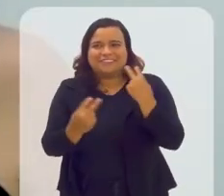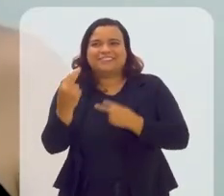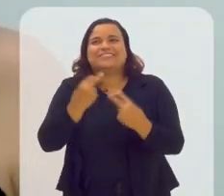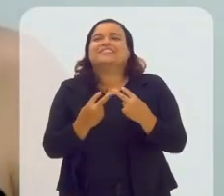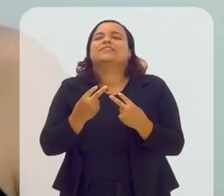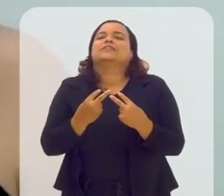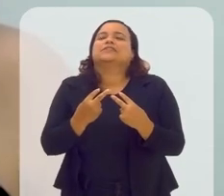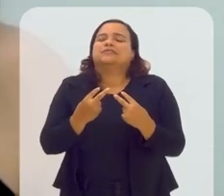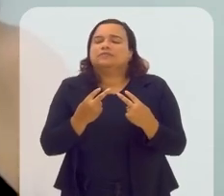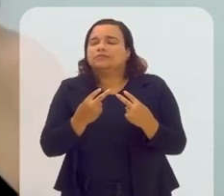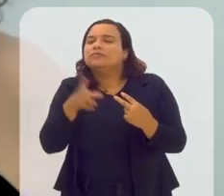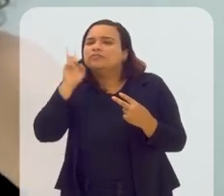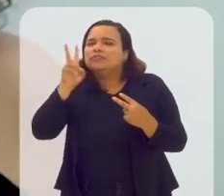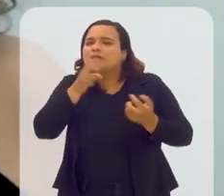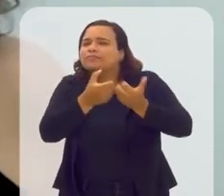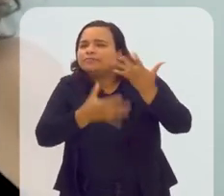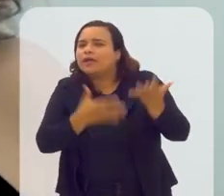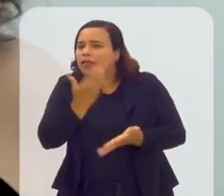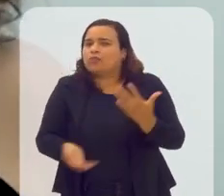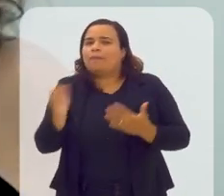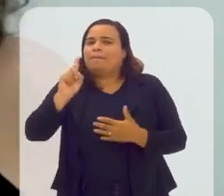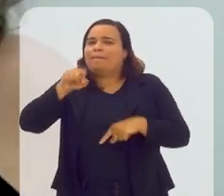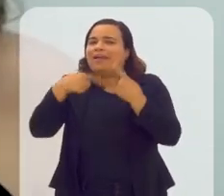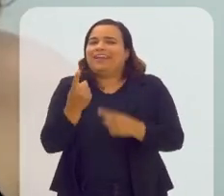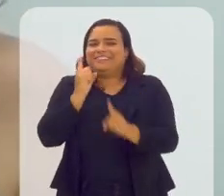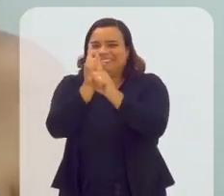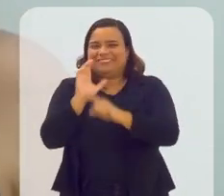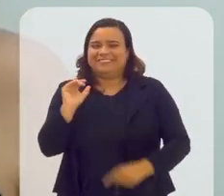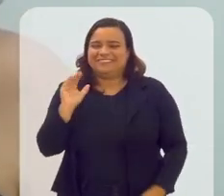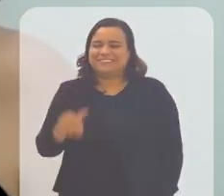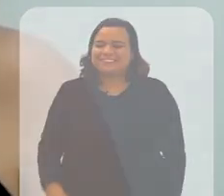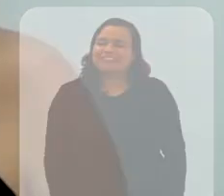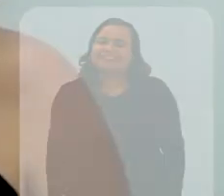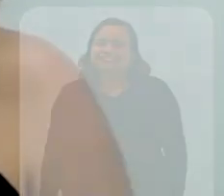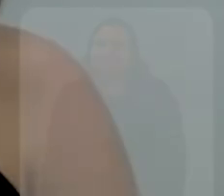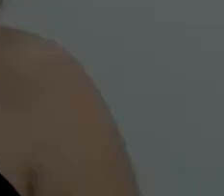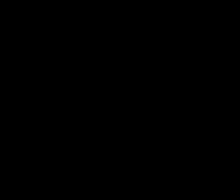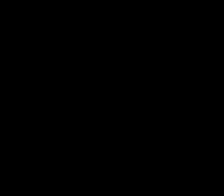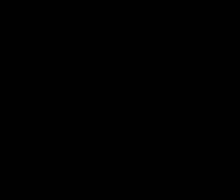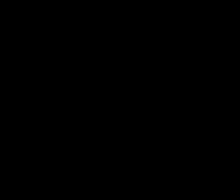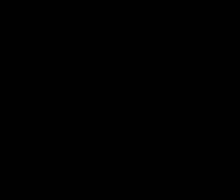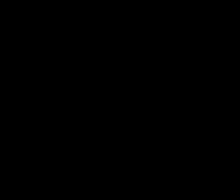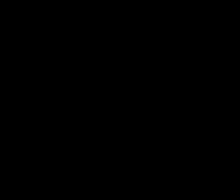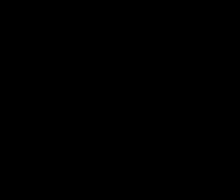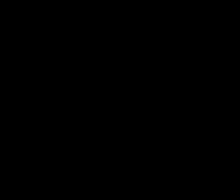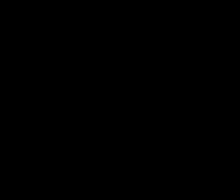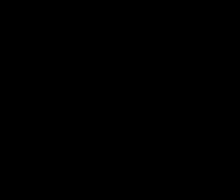você que está acompanhando a gente nessa jornada, não perca o próximo episódio. Até lá!